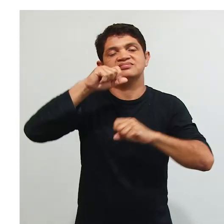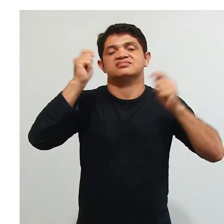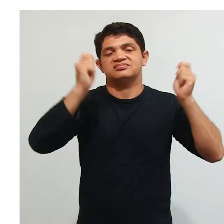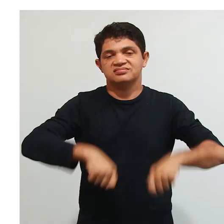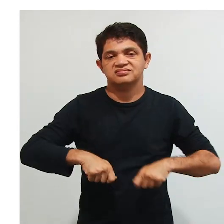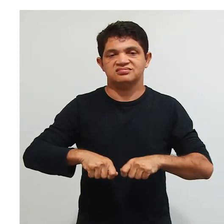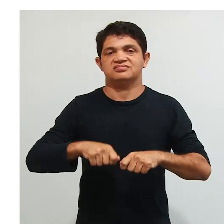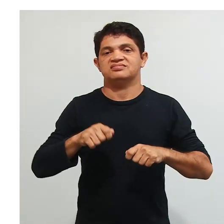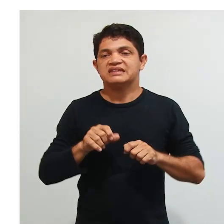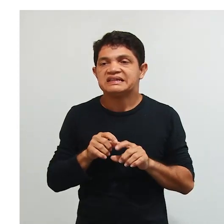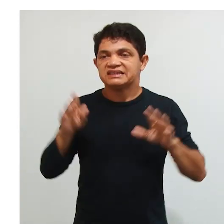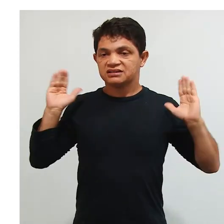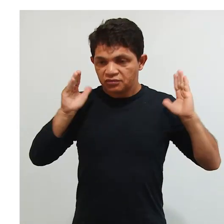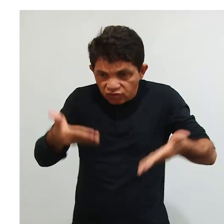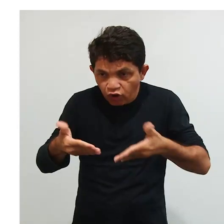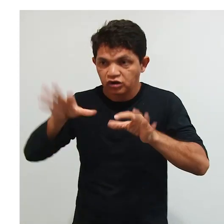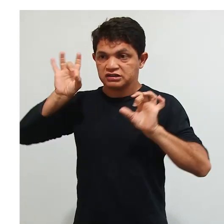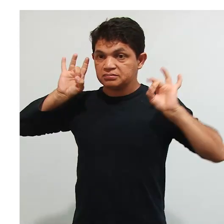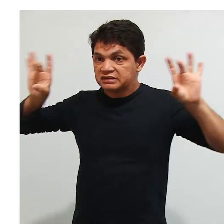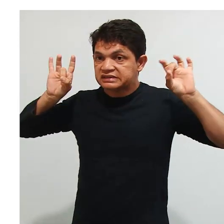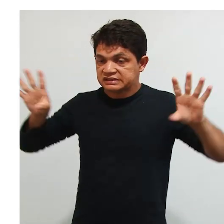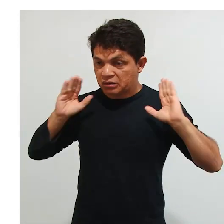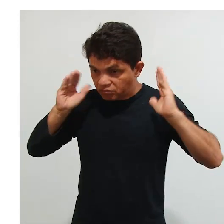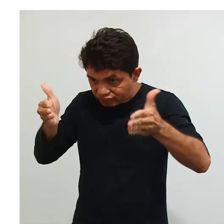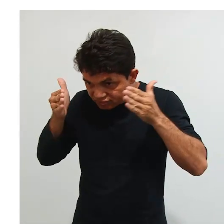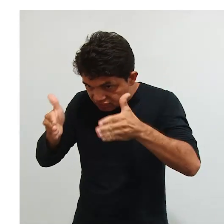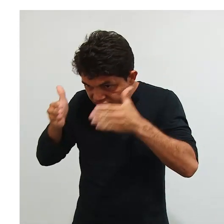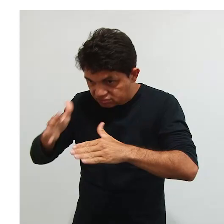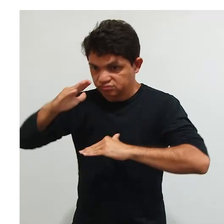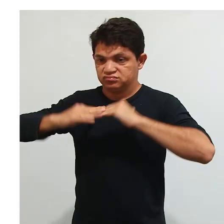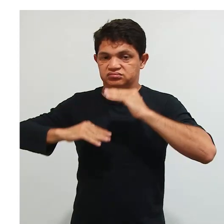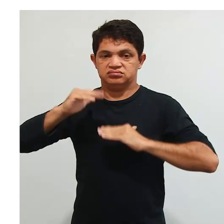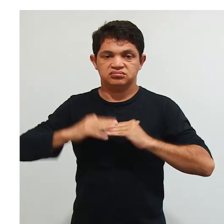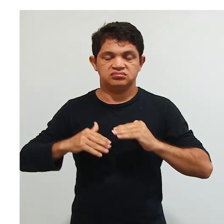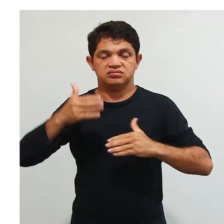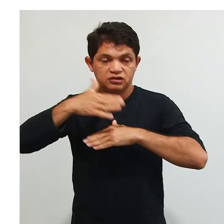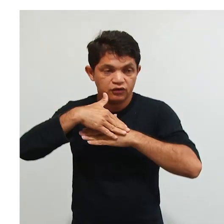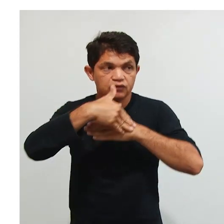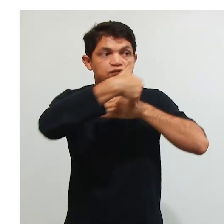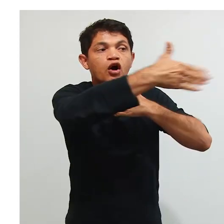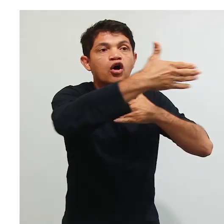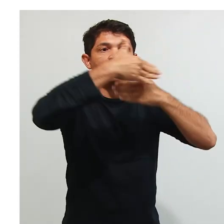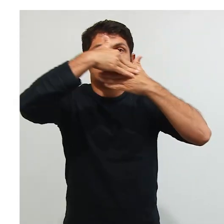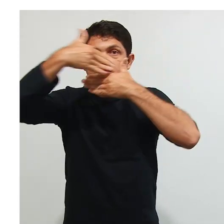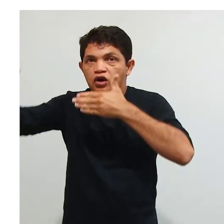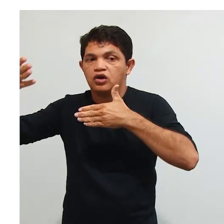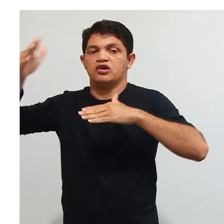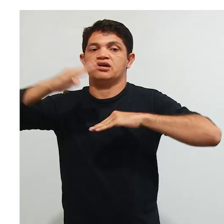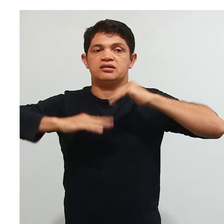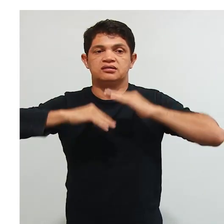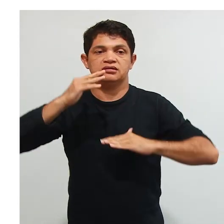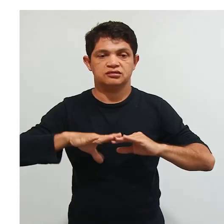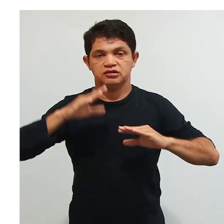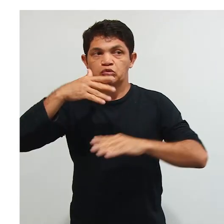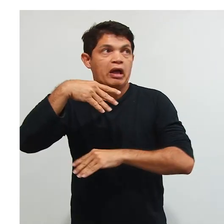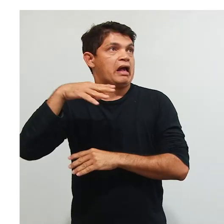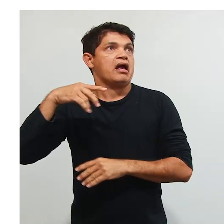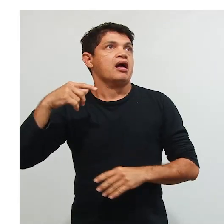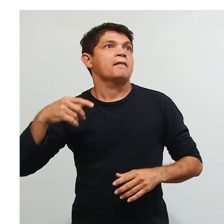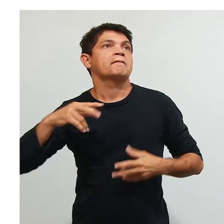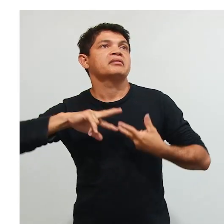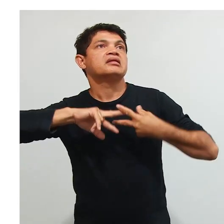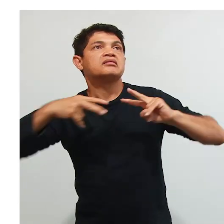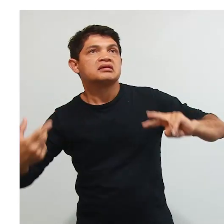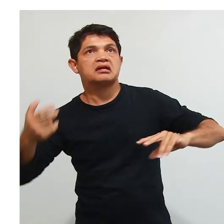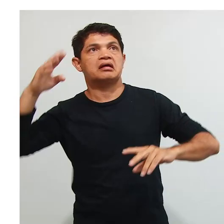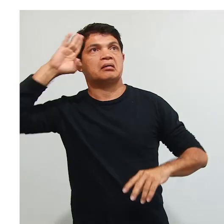aprendizagem extrínseca, né, que nós vamos ver aqui. Extrínseca, que está fora, né, não é do biológico,